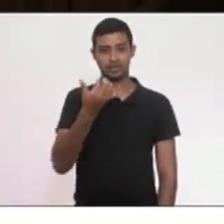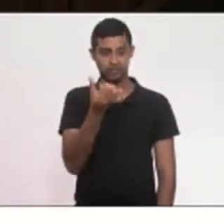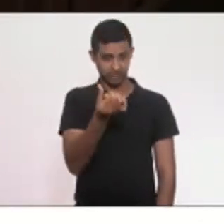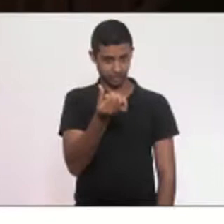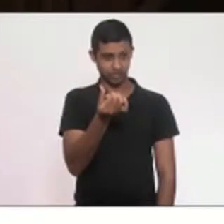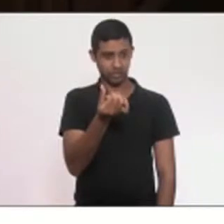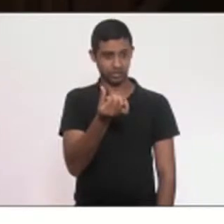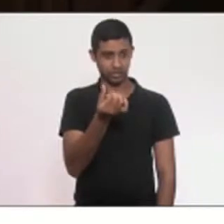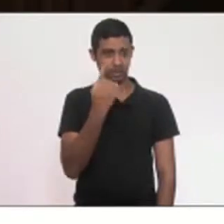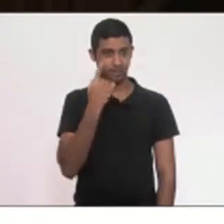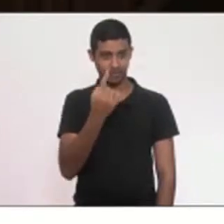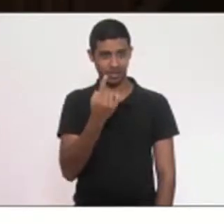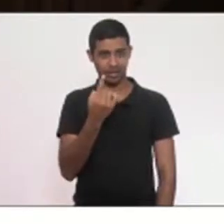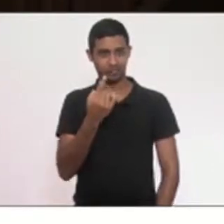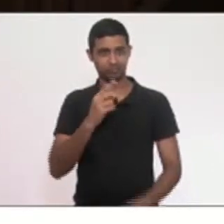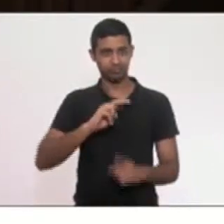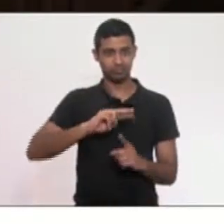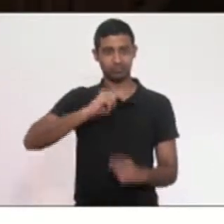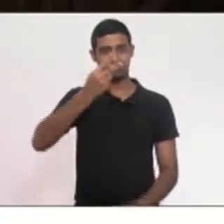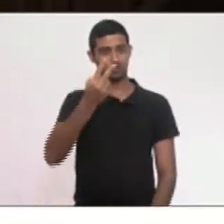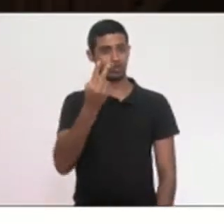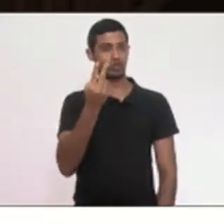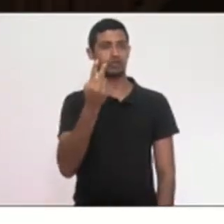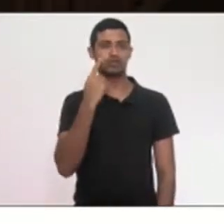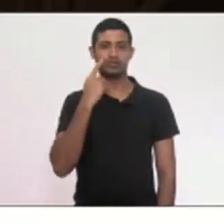mais dos 14 anos aqui citados,